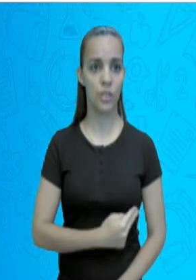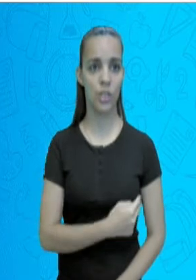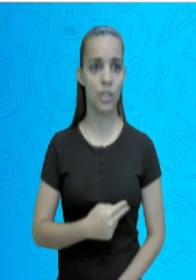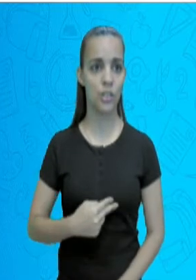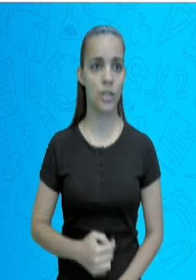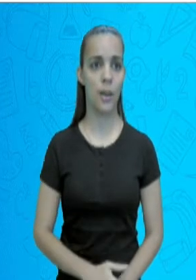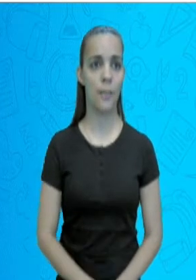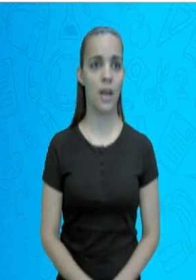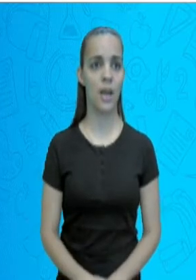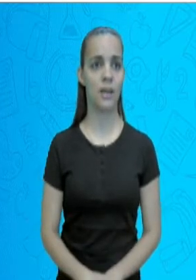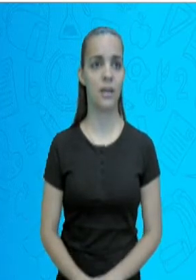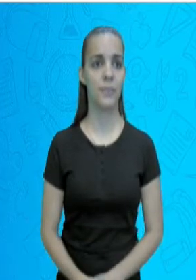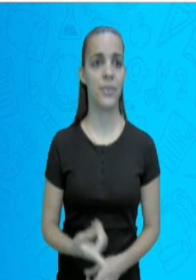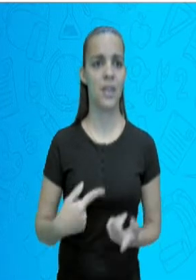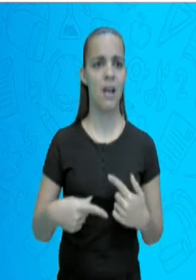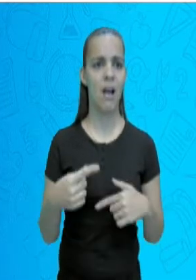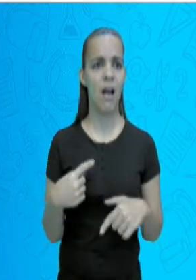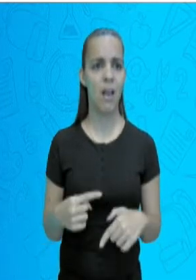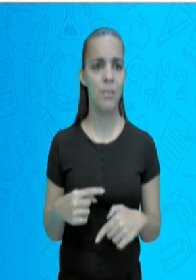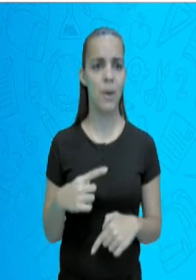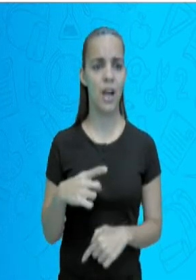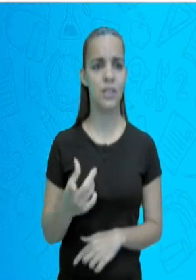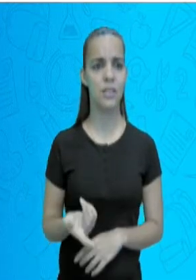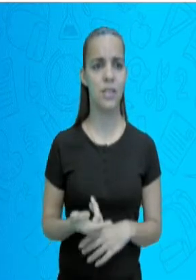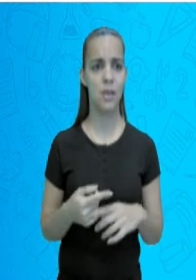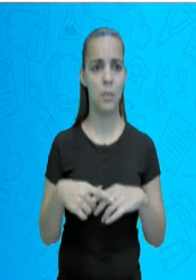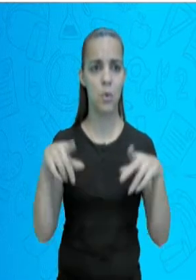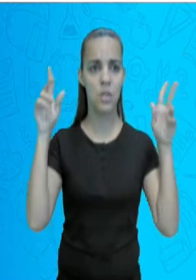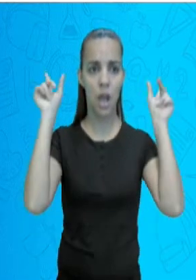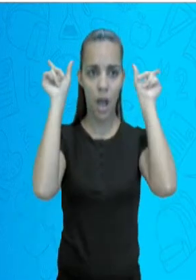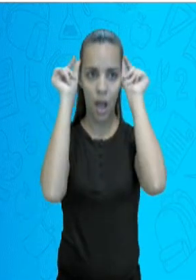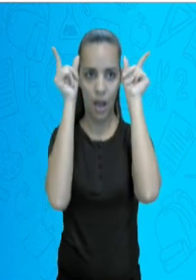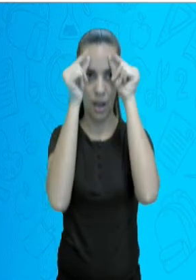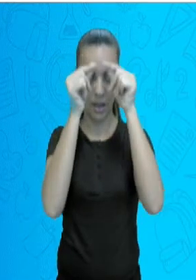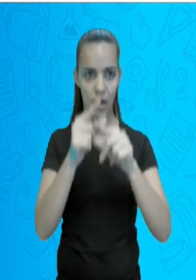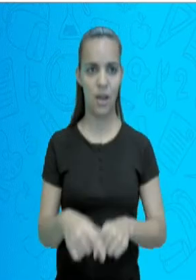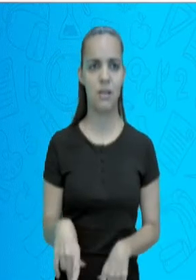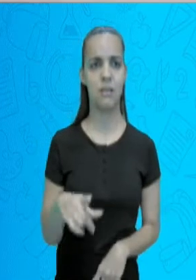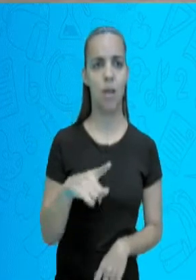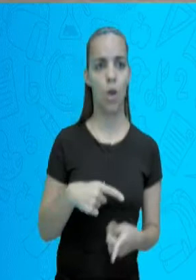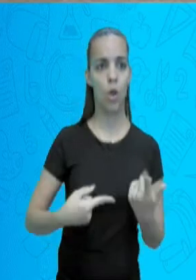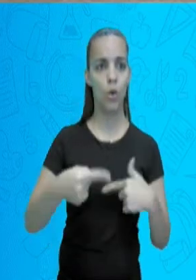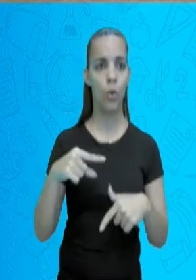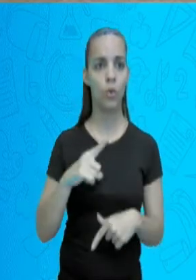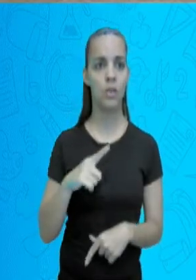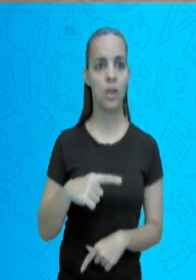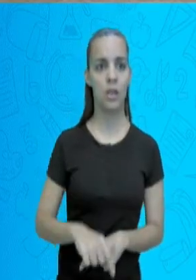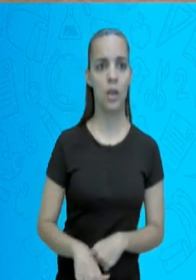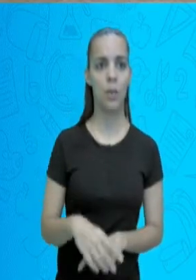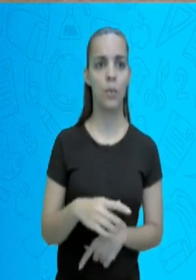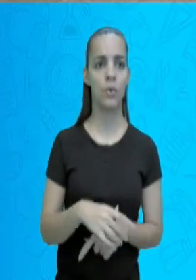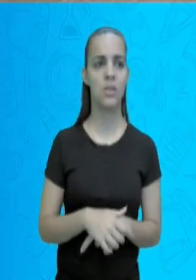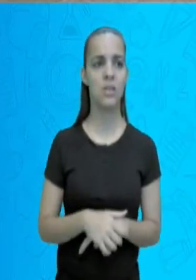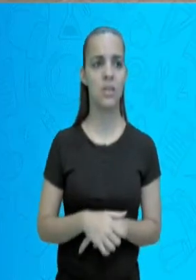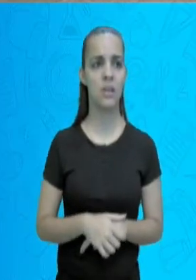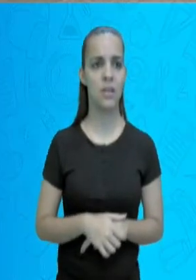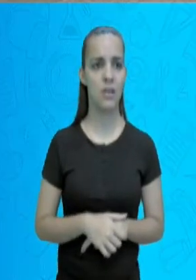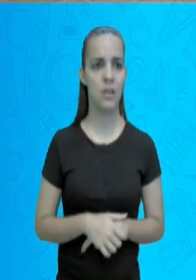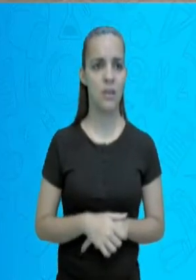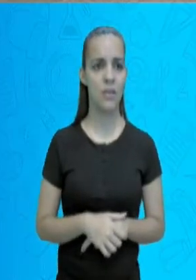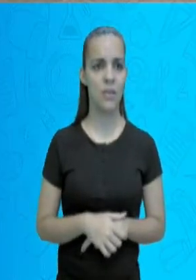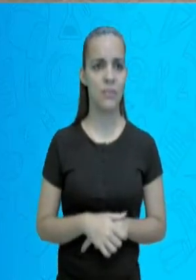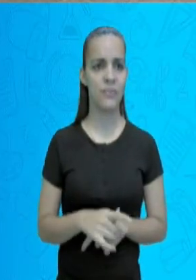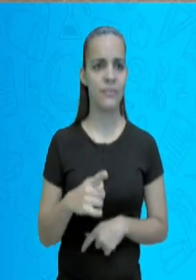só a Itália. Itália, San Marino e Vaticano. Eliane, Vaticano é